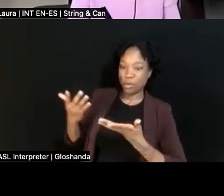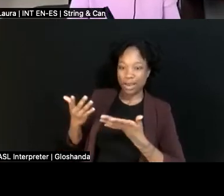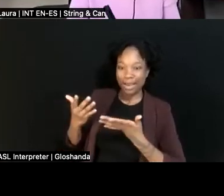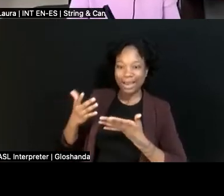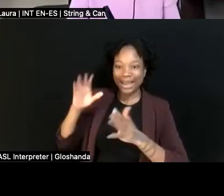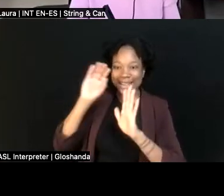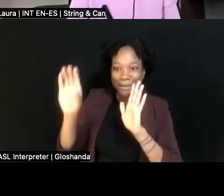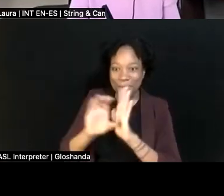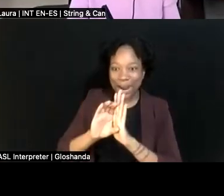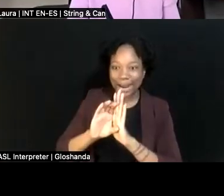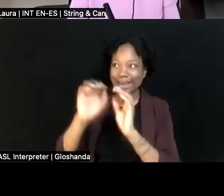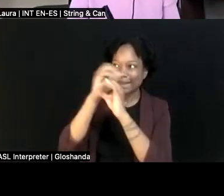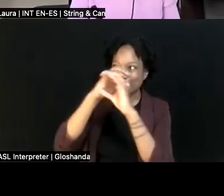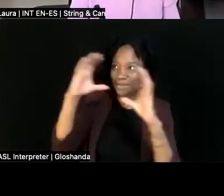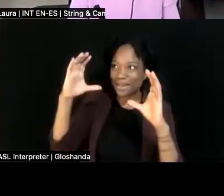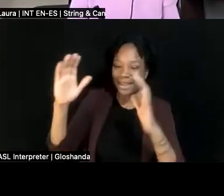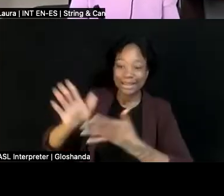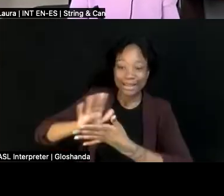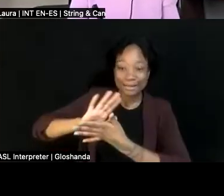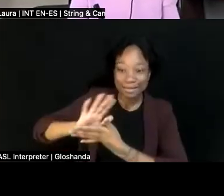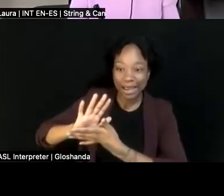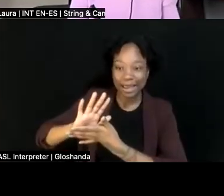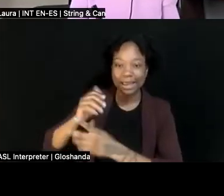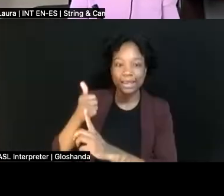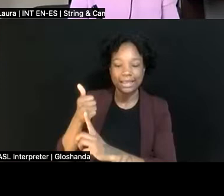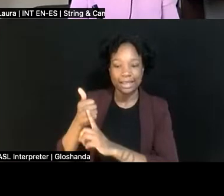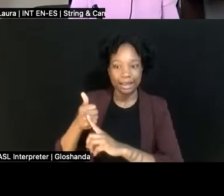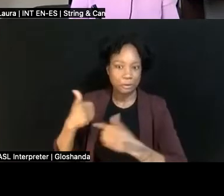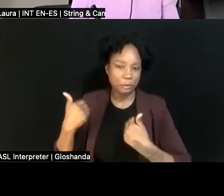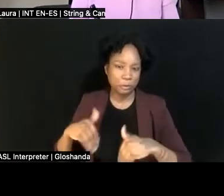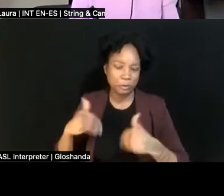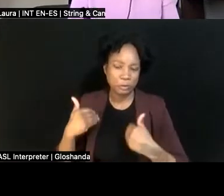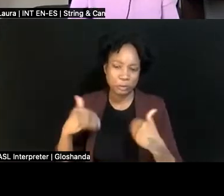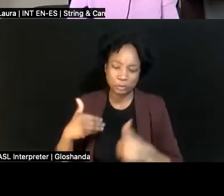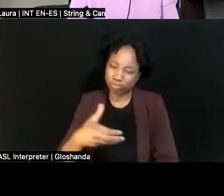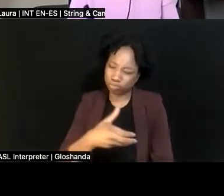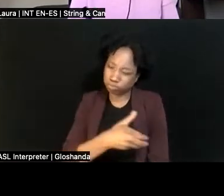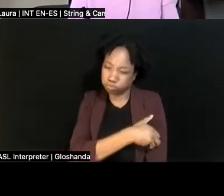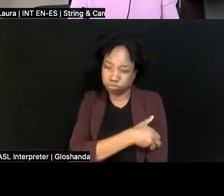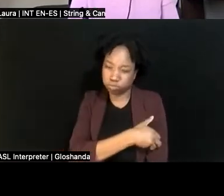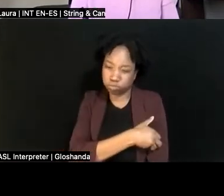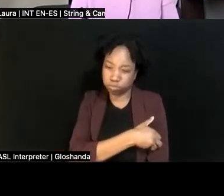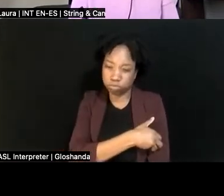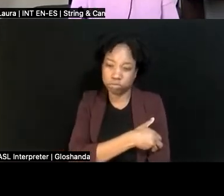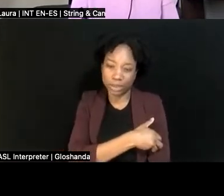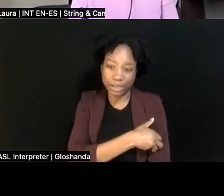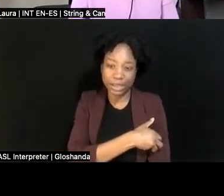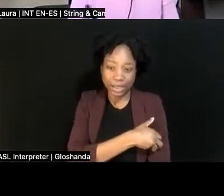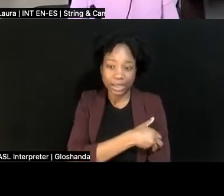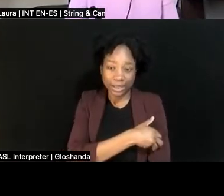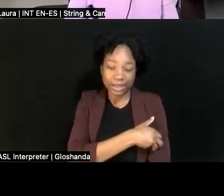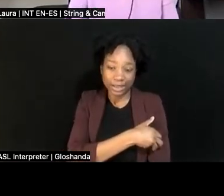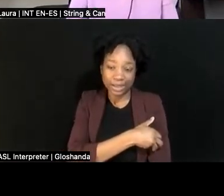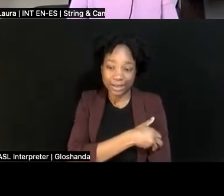imagen. La imagen tiene un poder muy grande de poder,